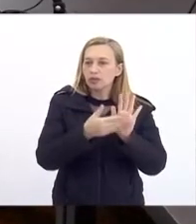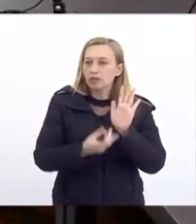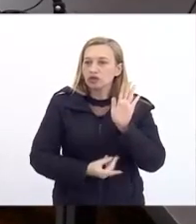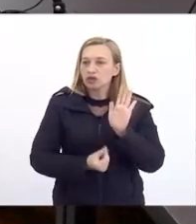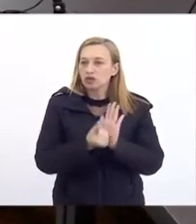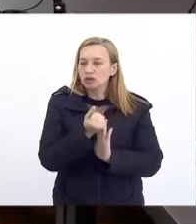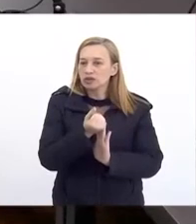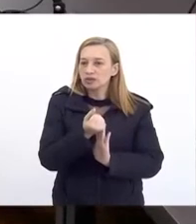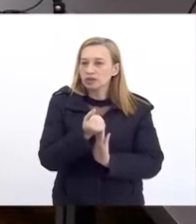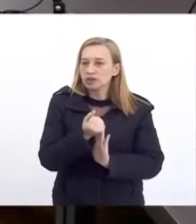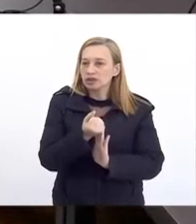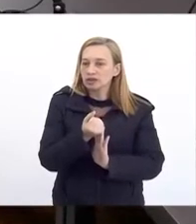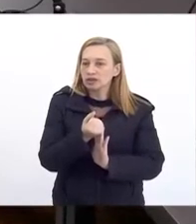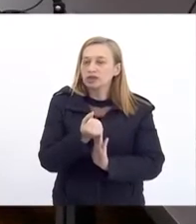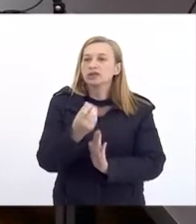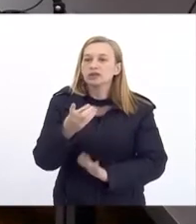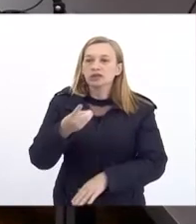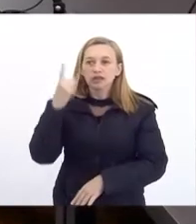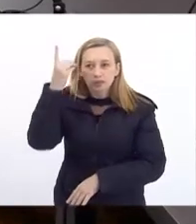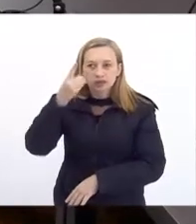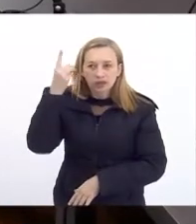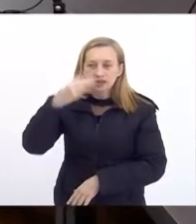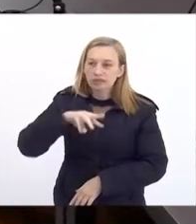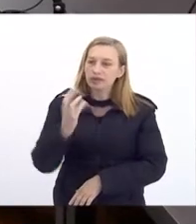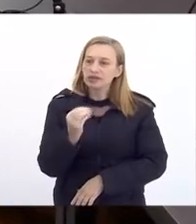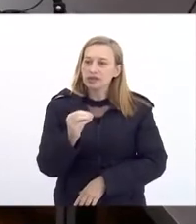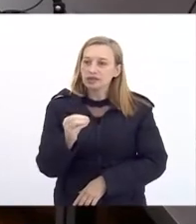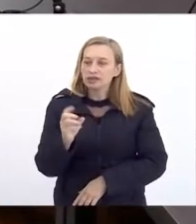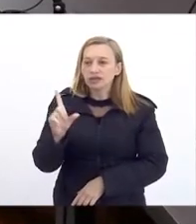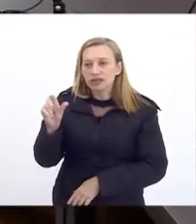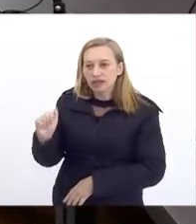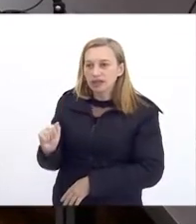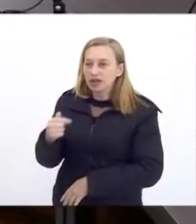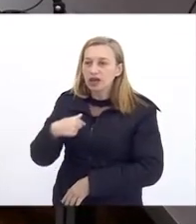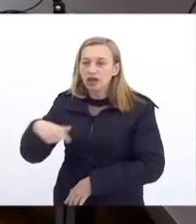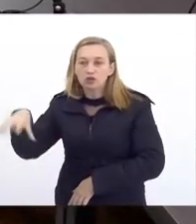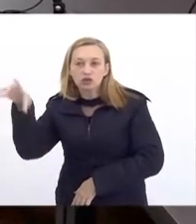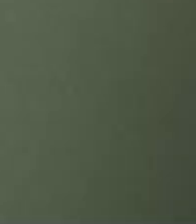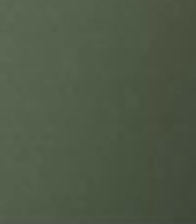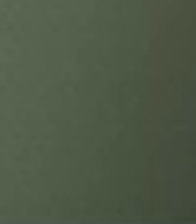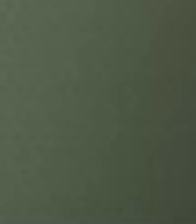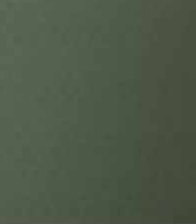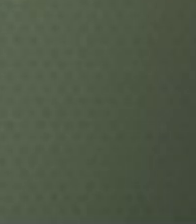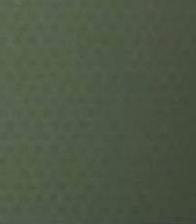orçamentária. E aí é o Márcio Canella que vai comandar. Eu serei um ouvinte atento.